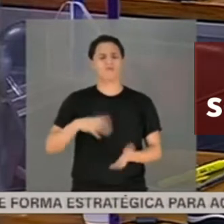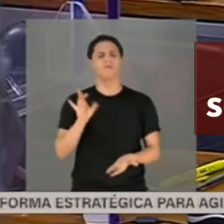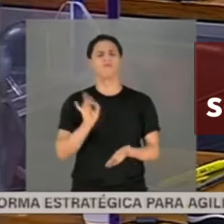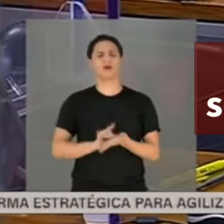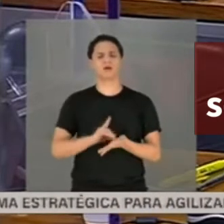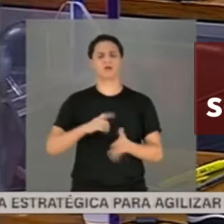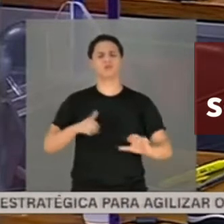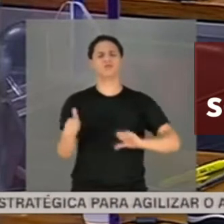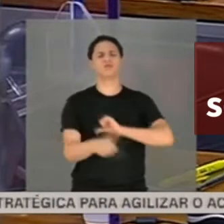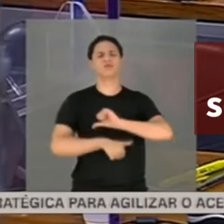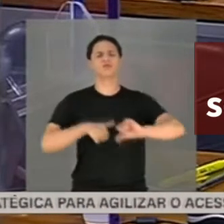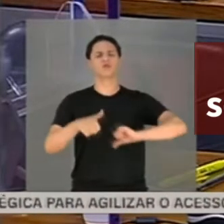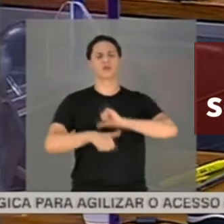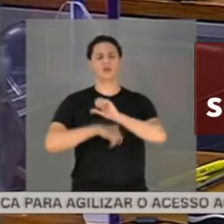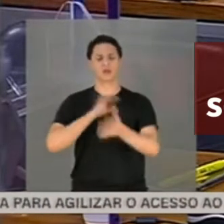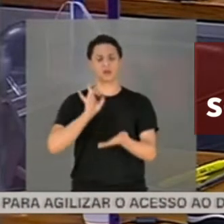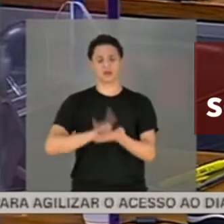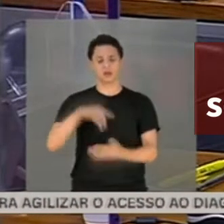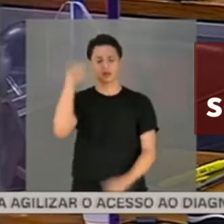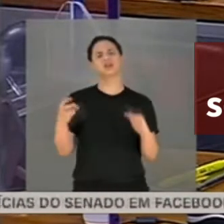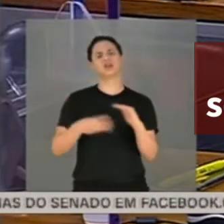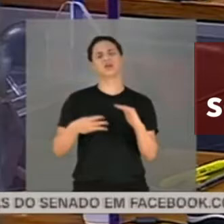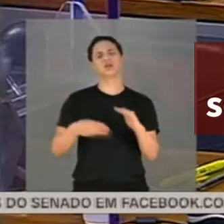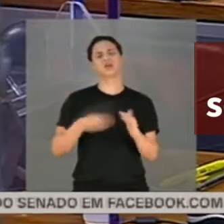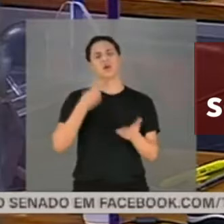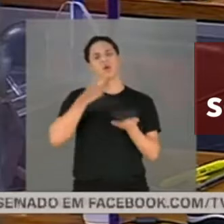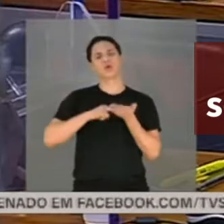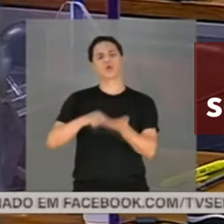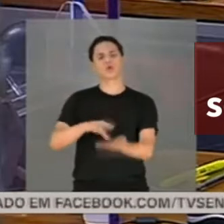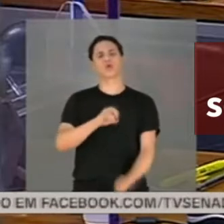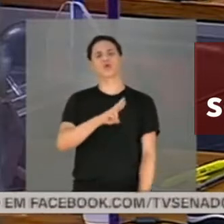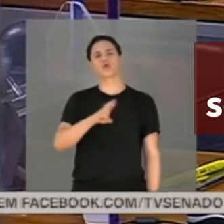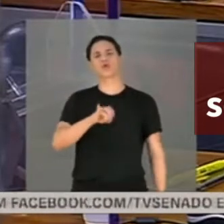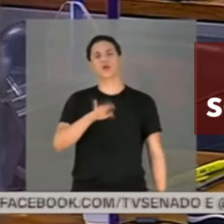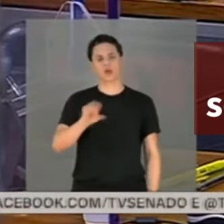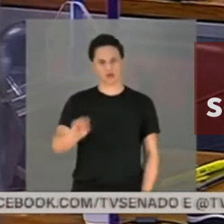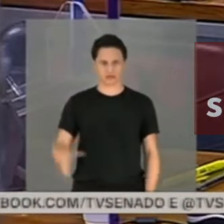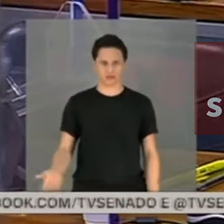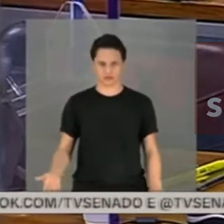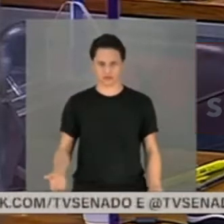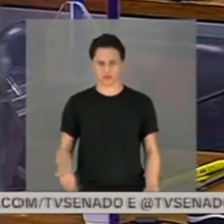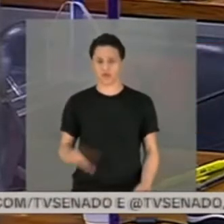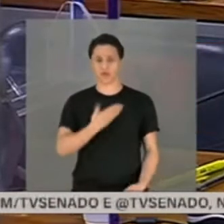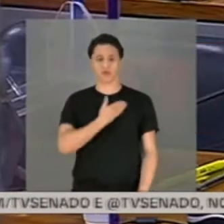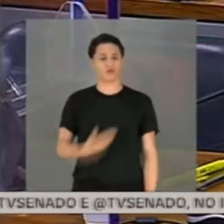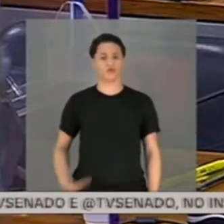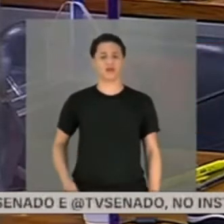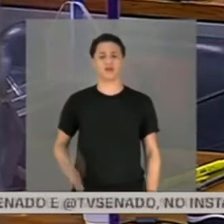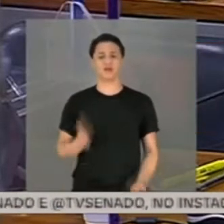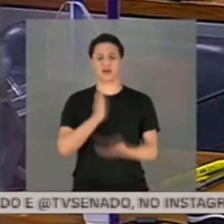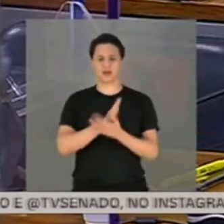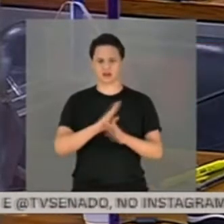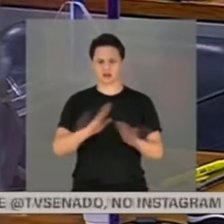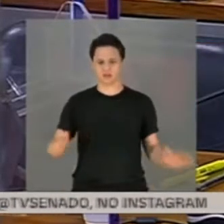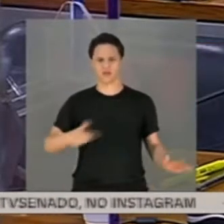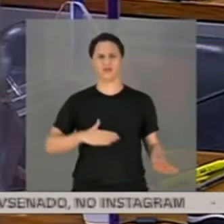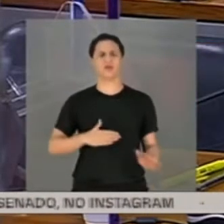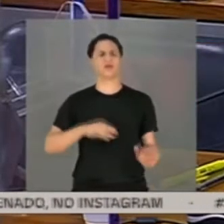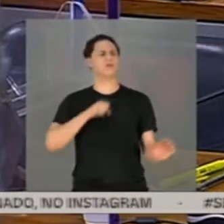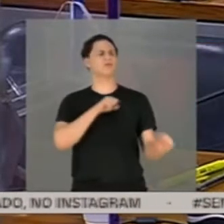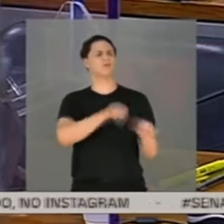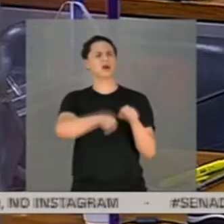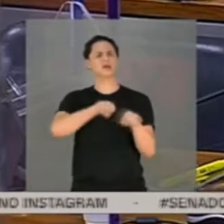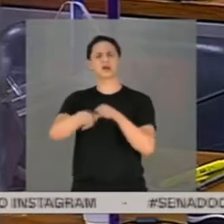fato modificador da realidade brasileira nada o governo acabou esse governo que sepultou